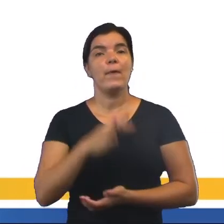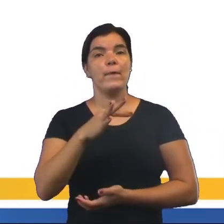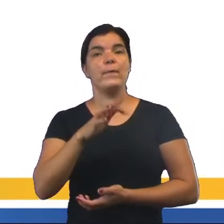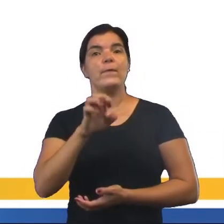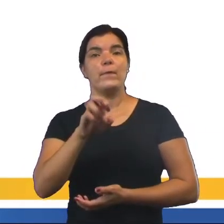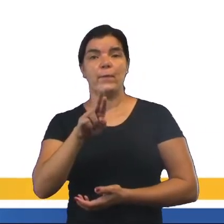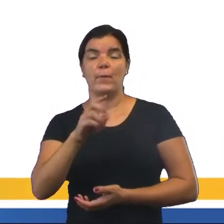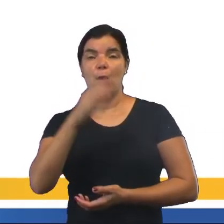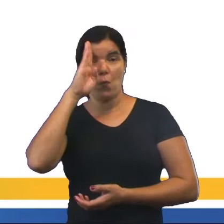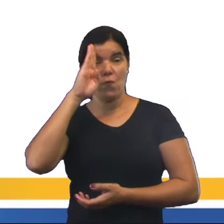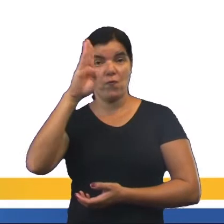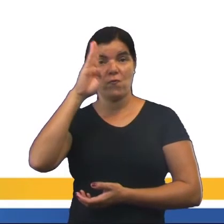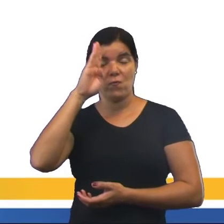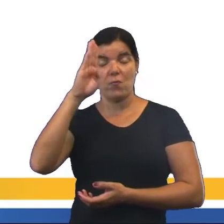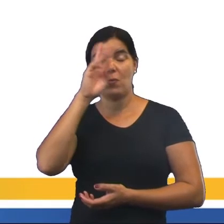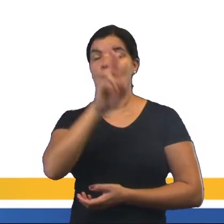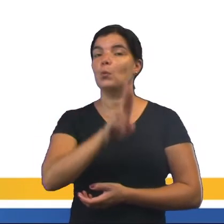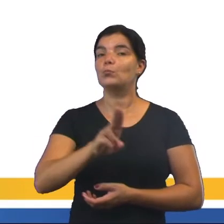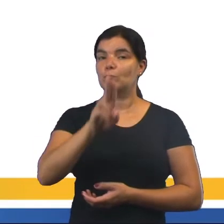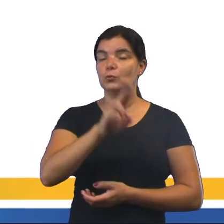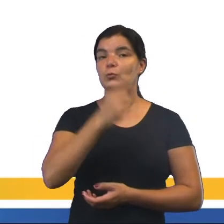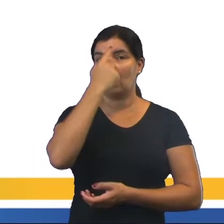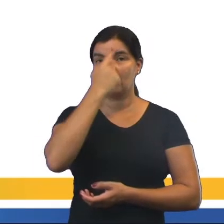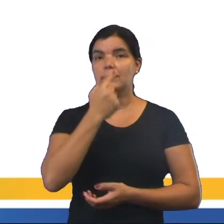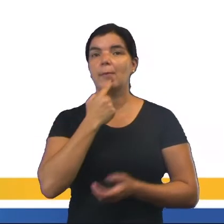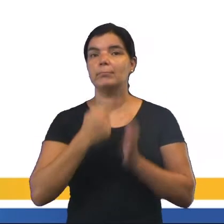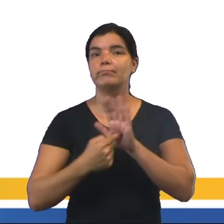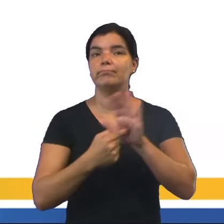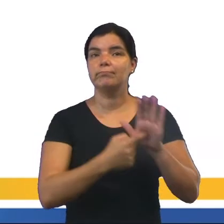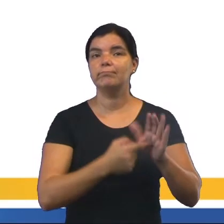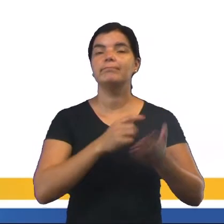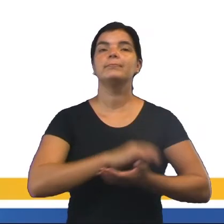Federação do Exército Brasileiro, utilizou-se dessa imagem.